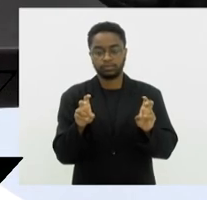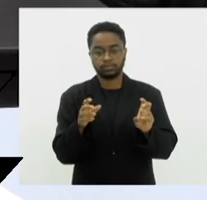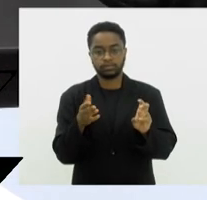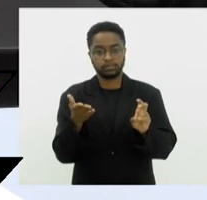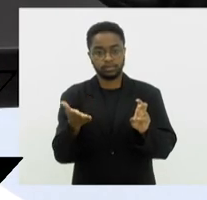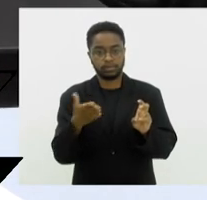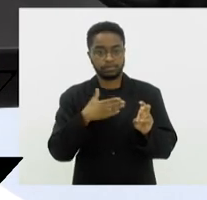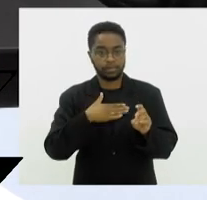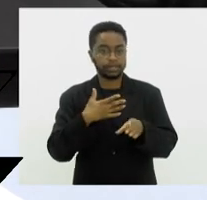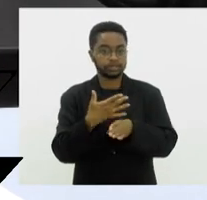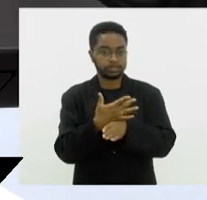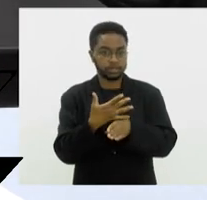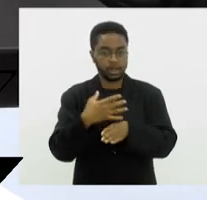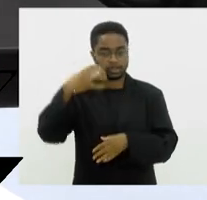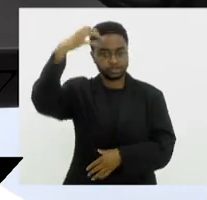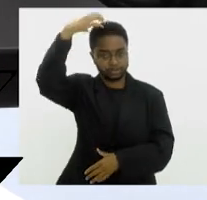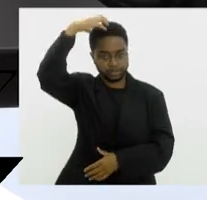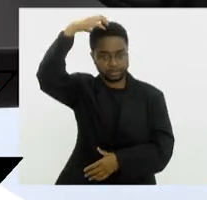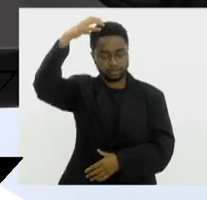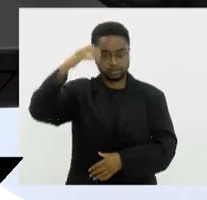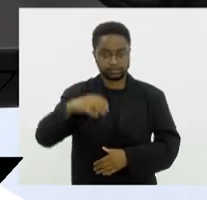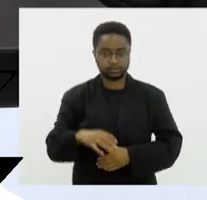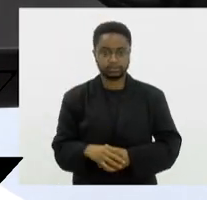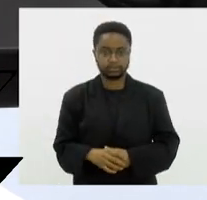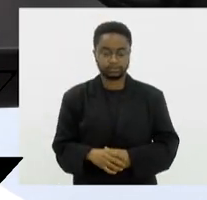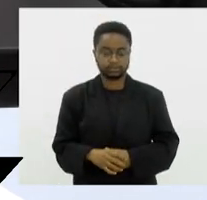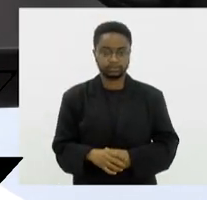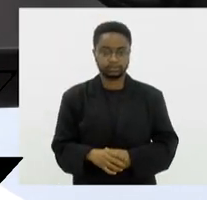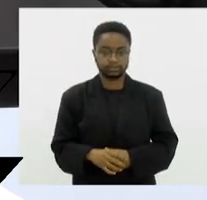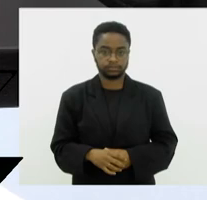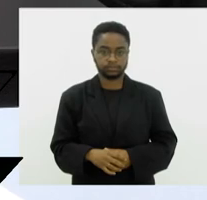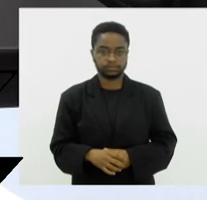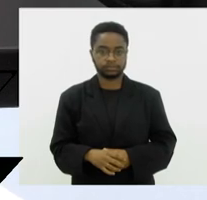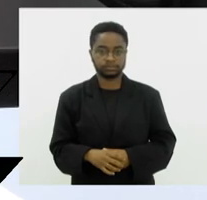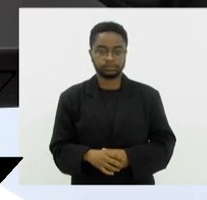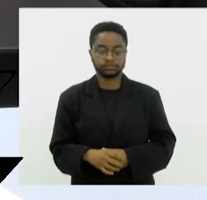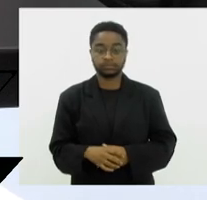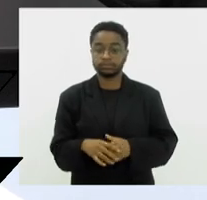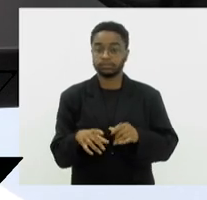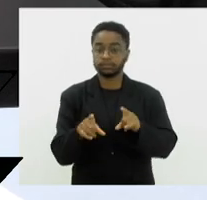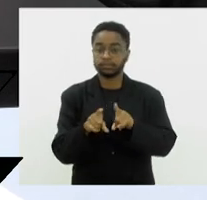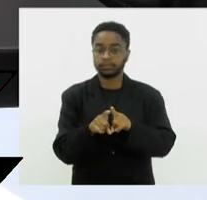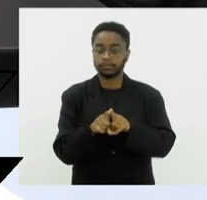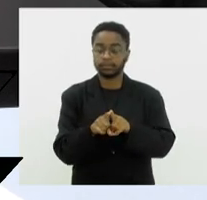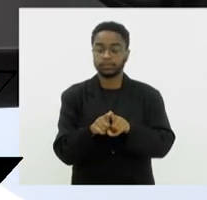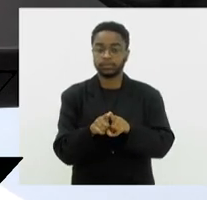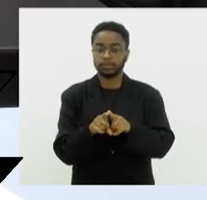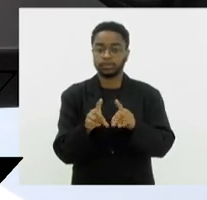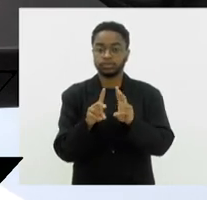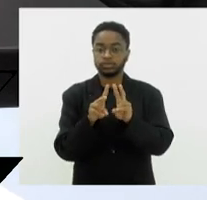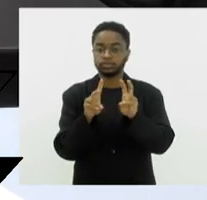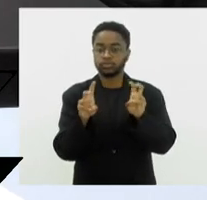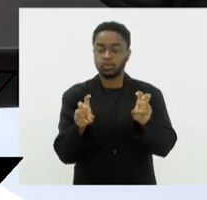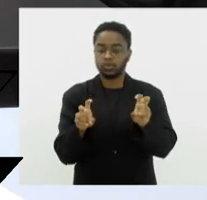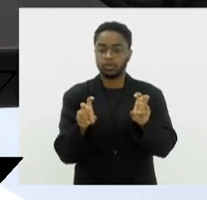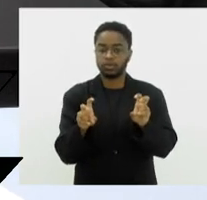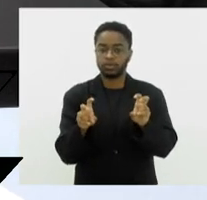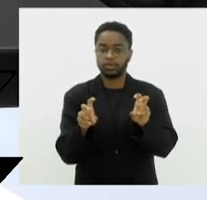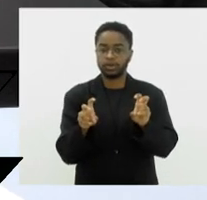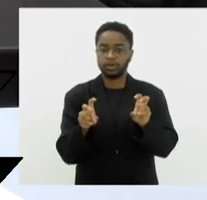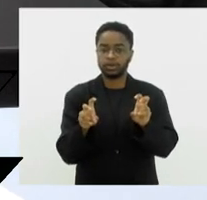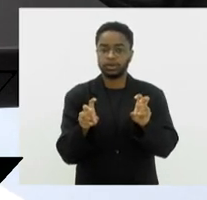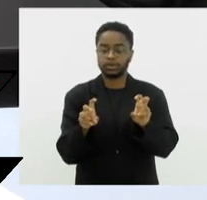ao meu município, que é Angra dos Reis, né, com a questão de estar colocando